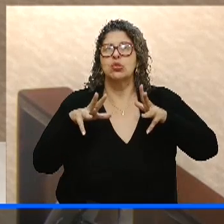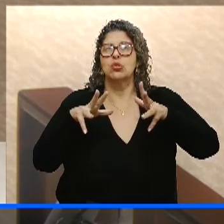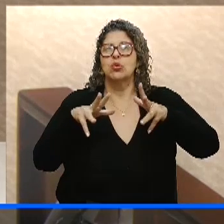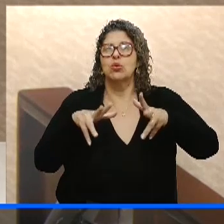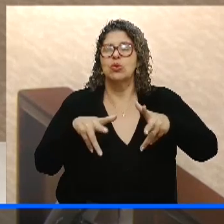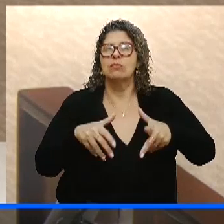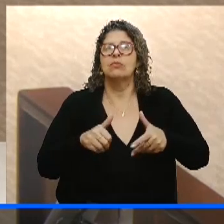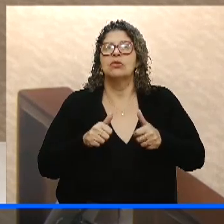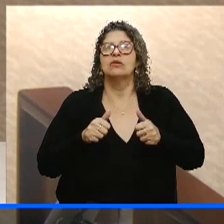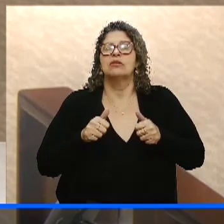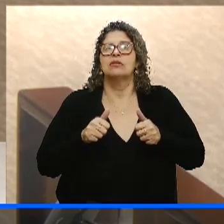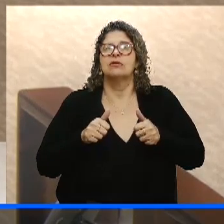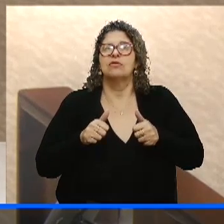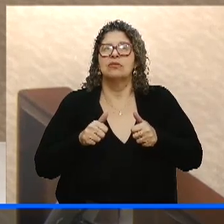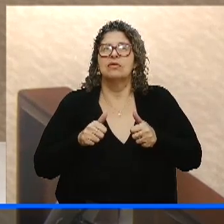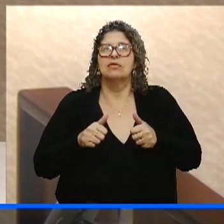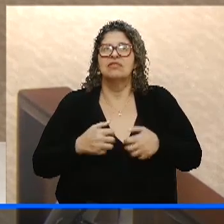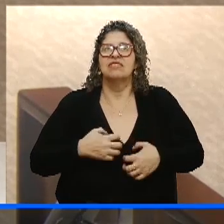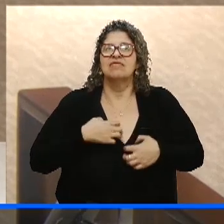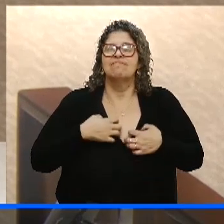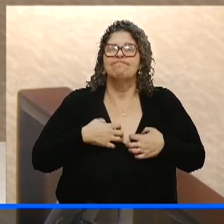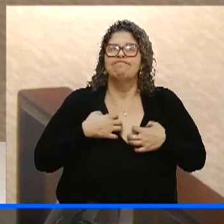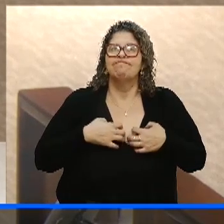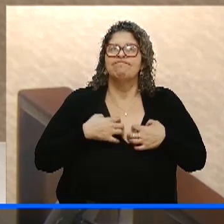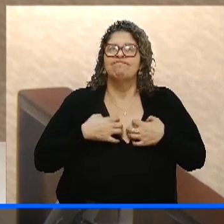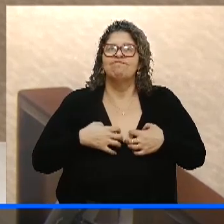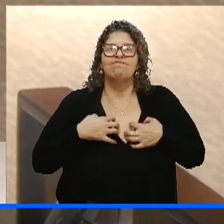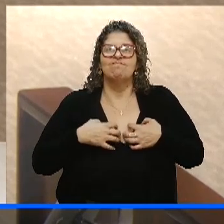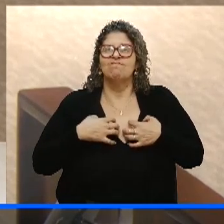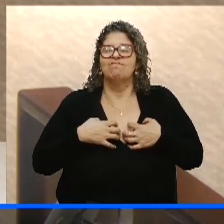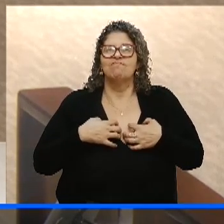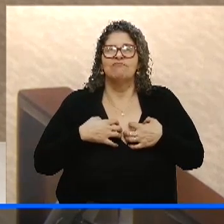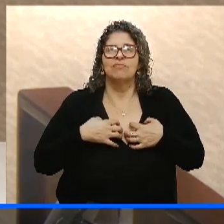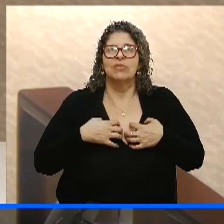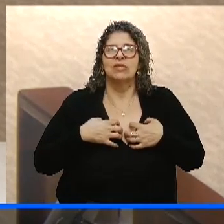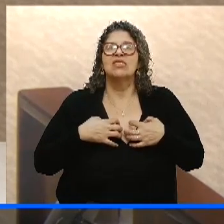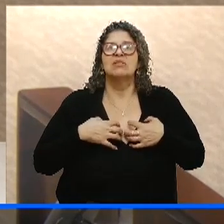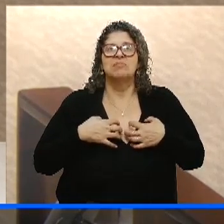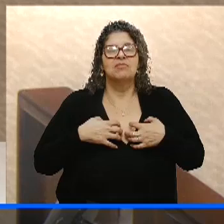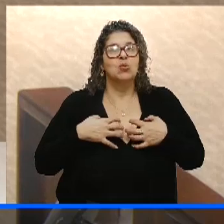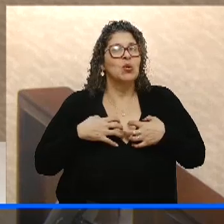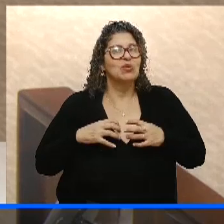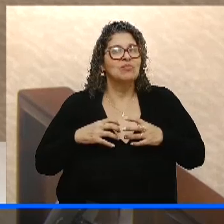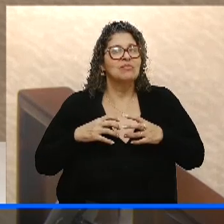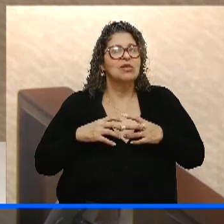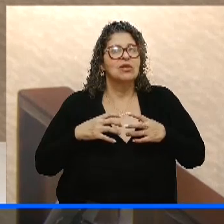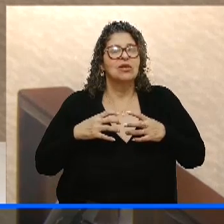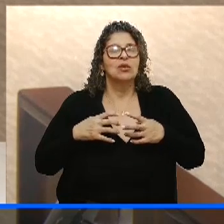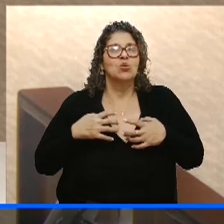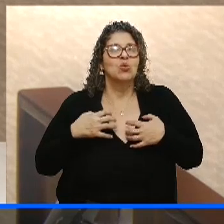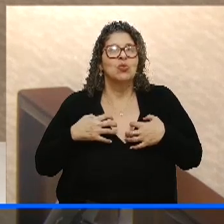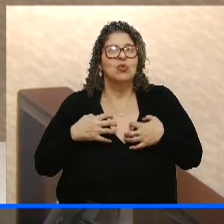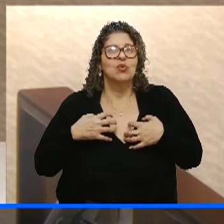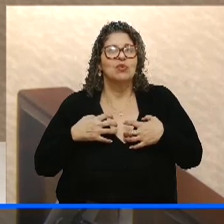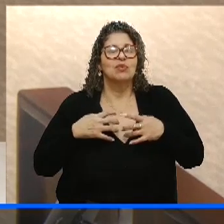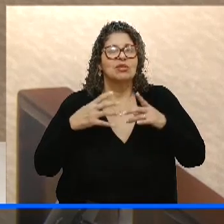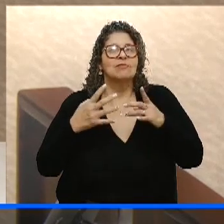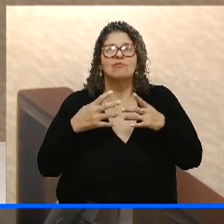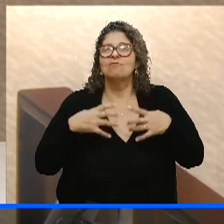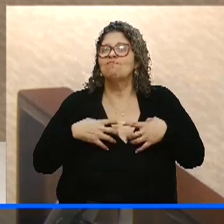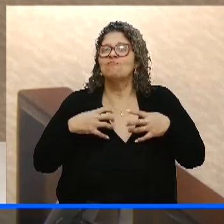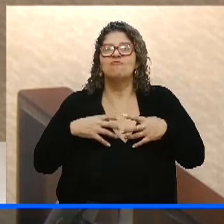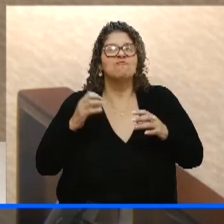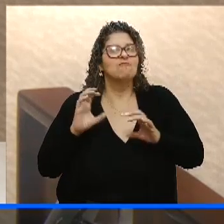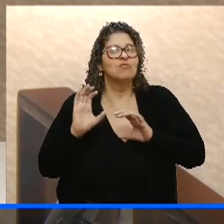irritamos com os recursos remetidos à ponte do guaíba enquanto não temos o término